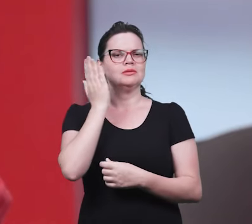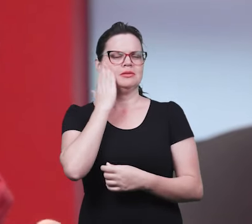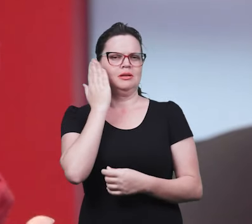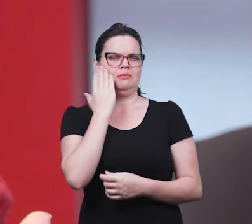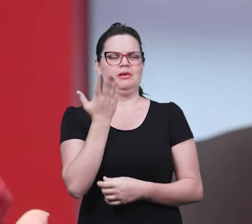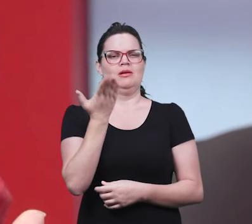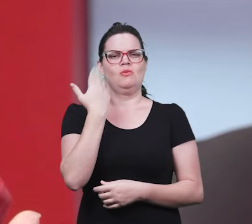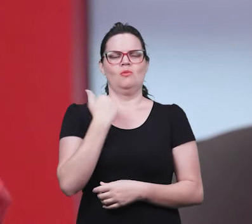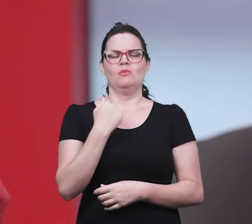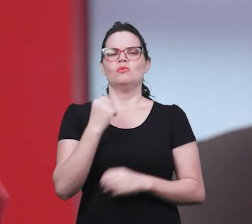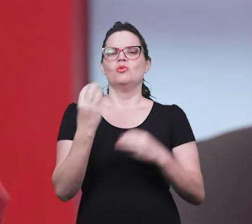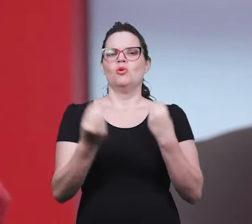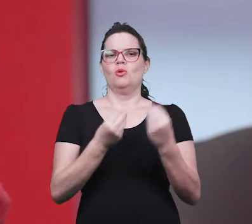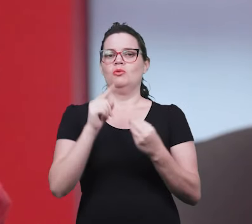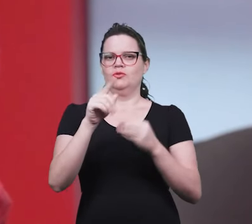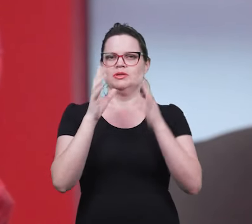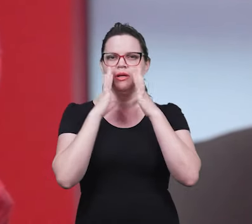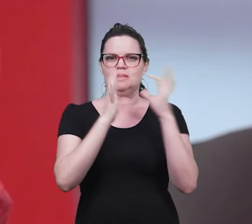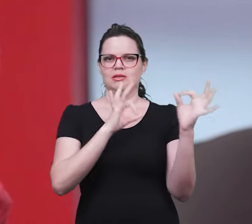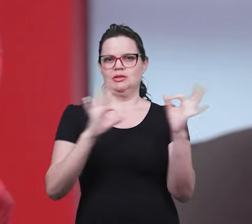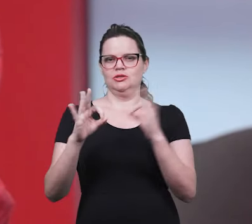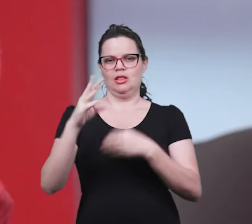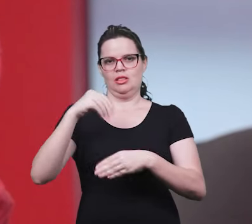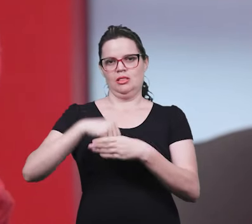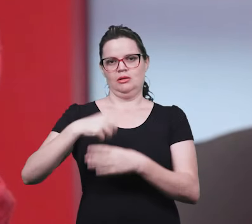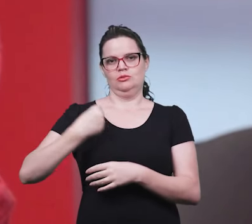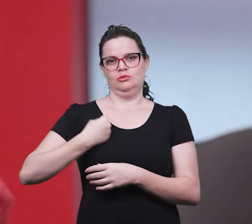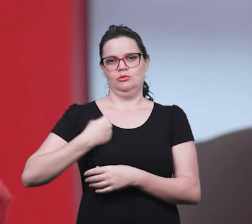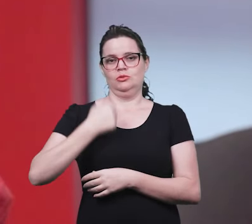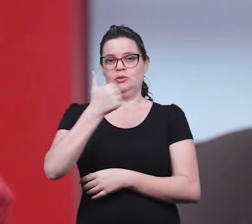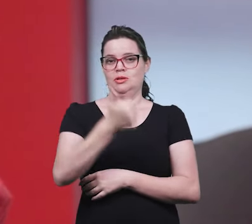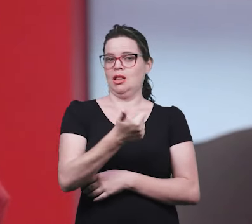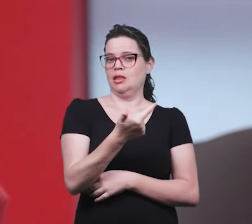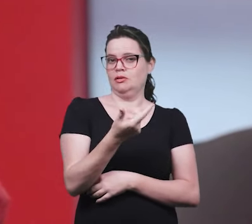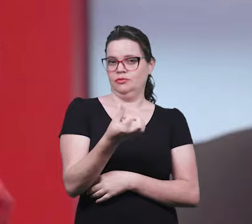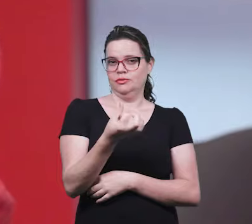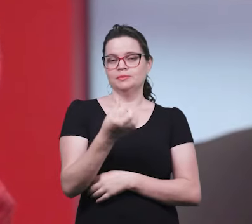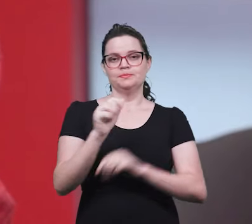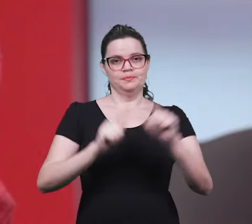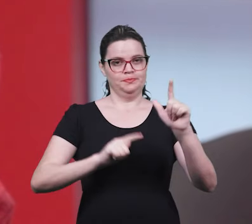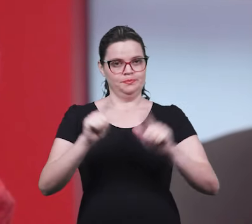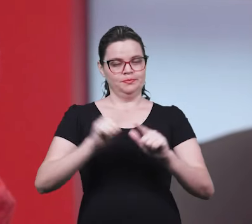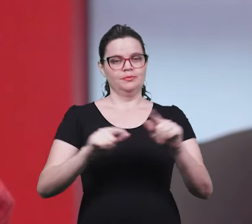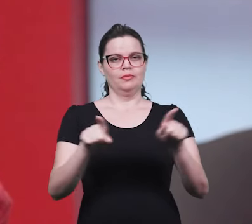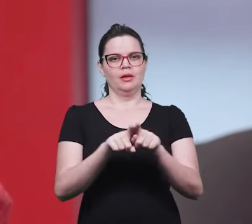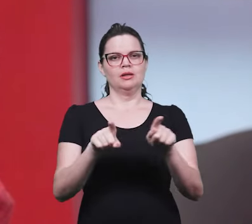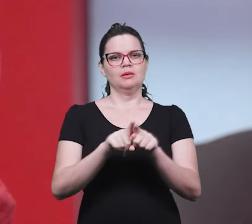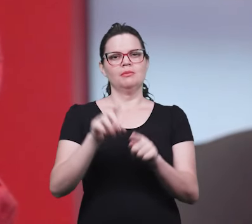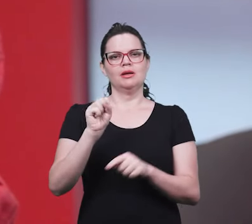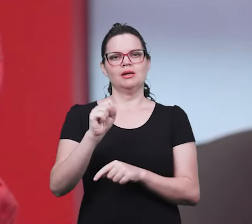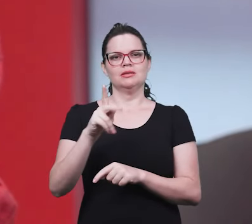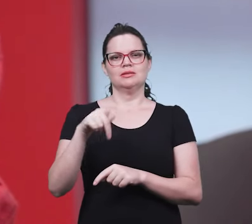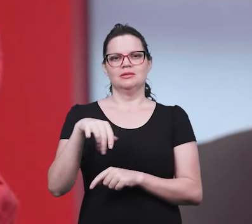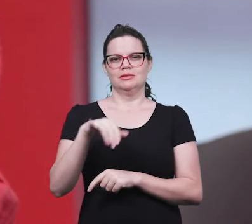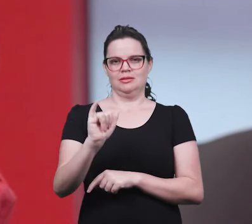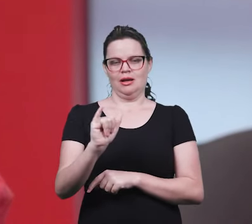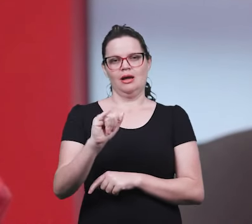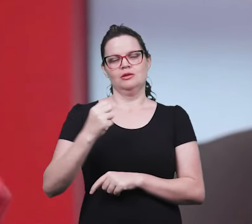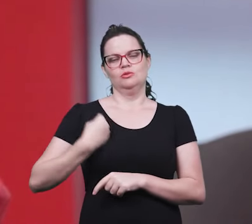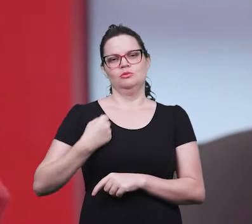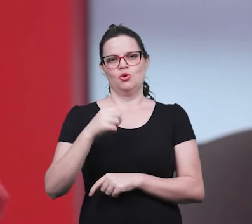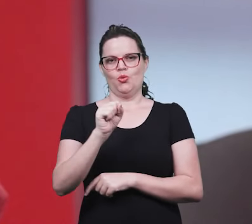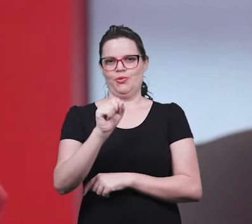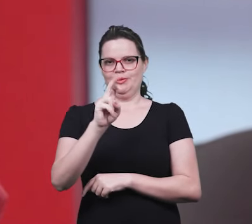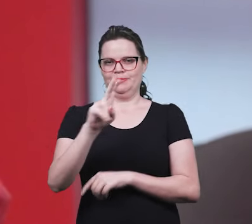Você pode nos assistir pelo canal 126 da TV, canal 85 da Sky Livre e pelo YouTube. Há